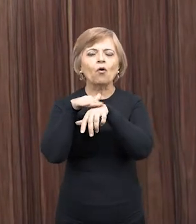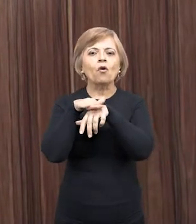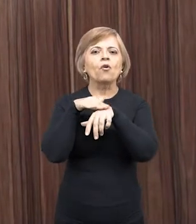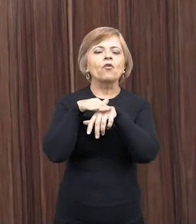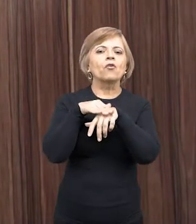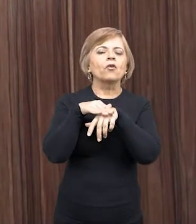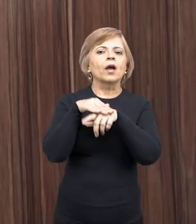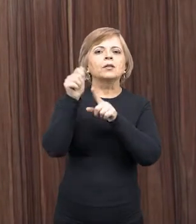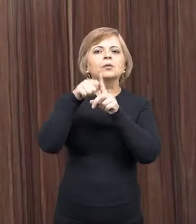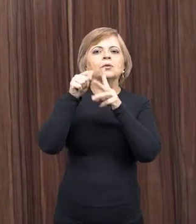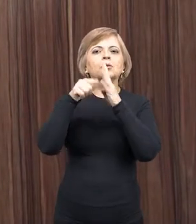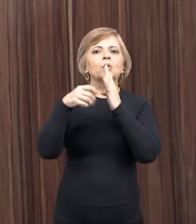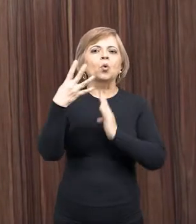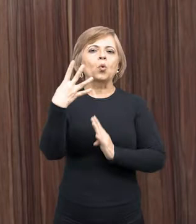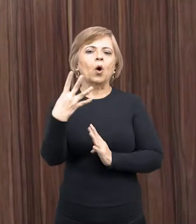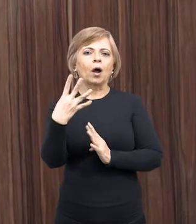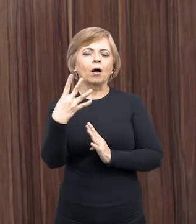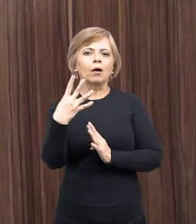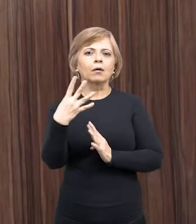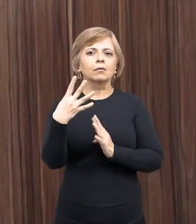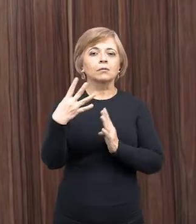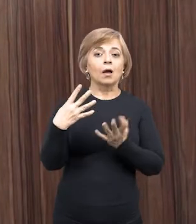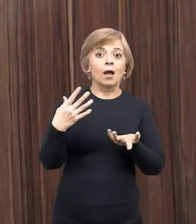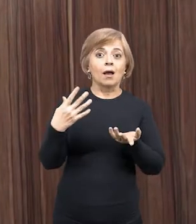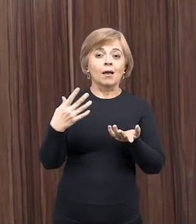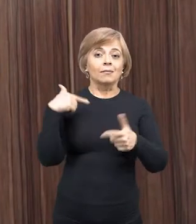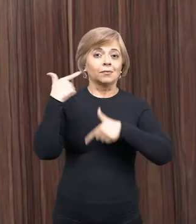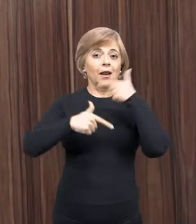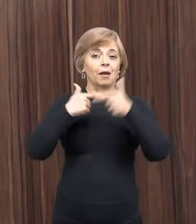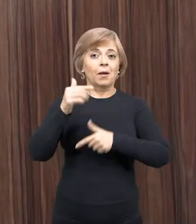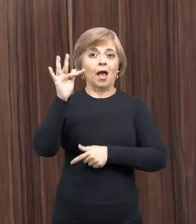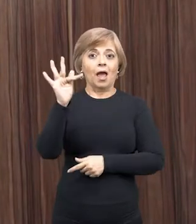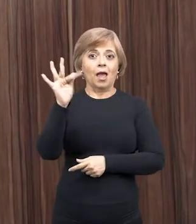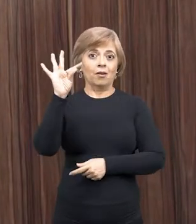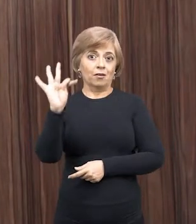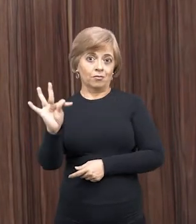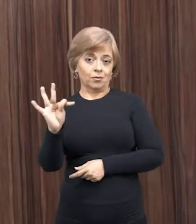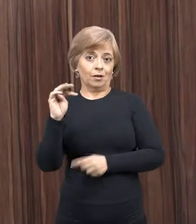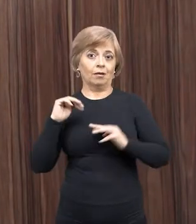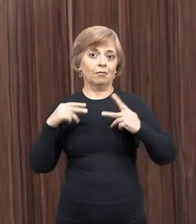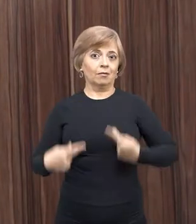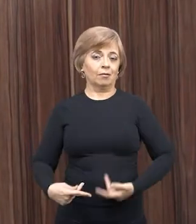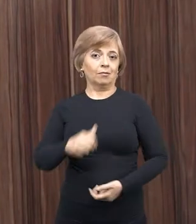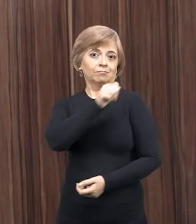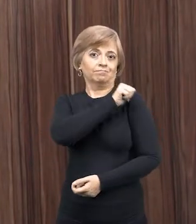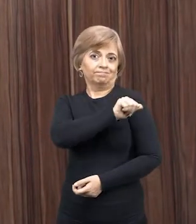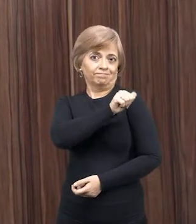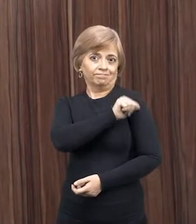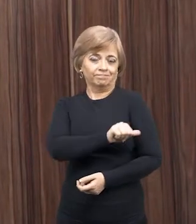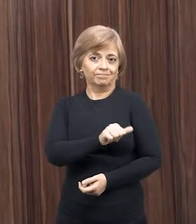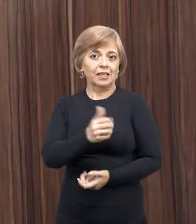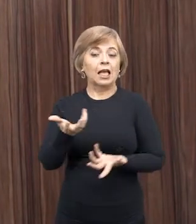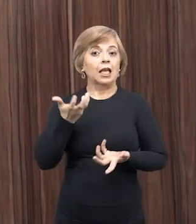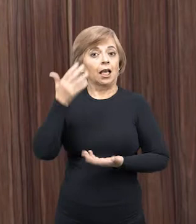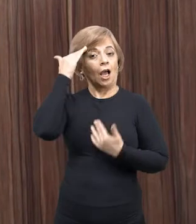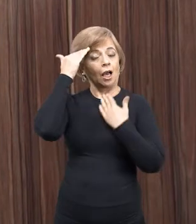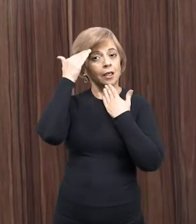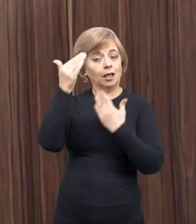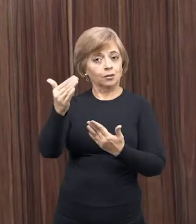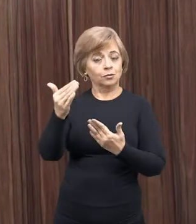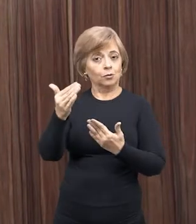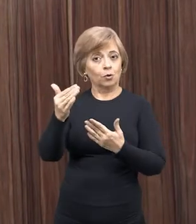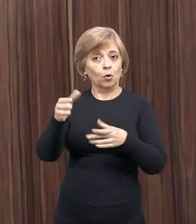os 4 meses de trabalho da FT Covid-19 do MPRJ. Eu quero agradecer a presença